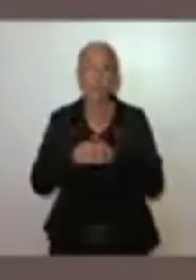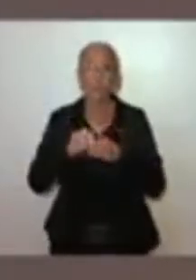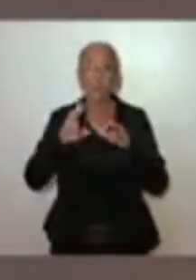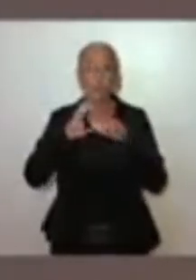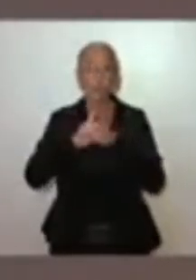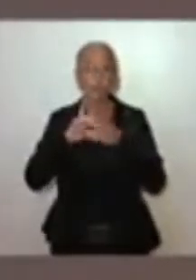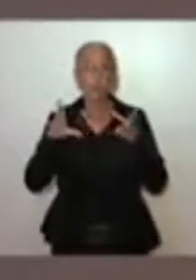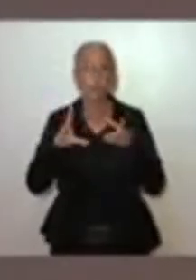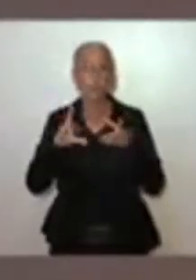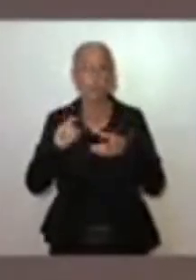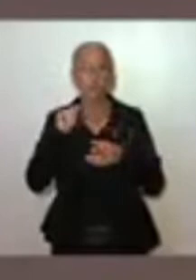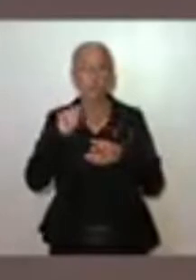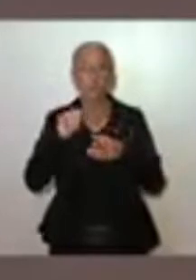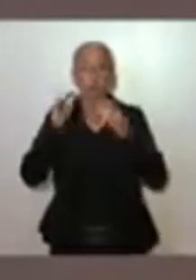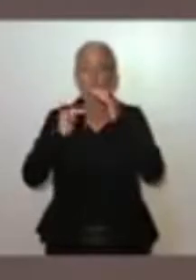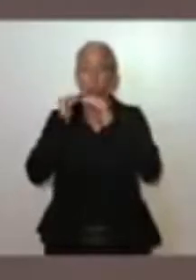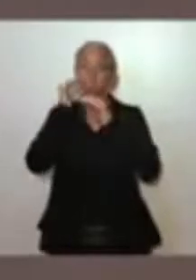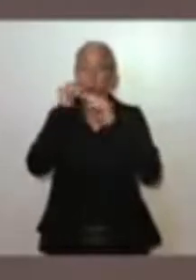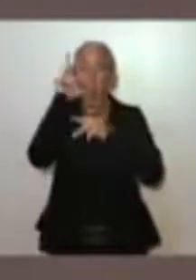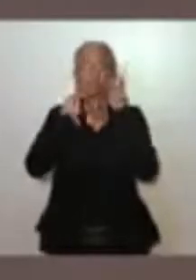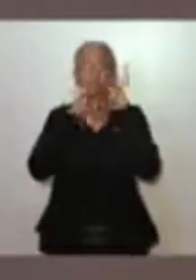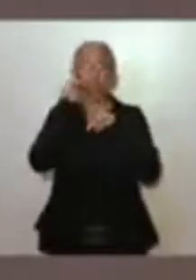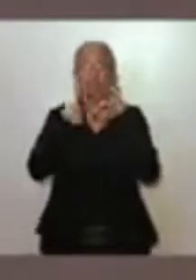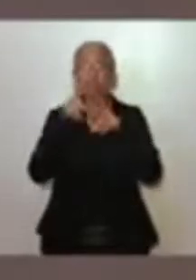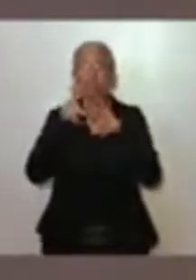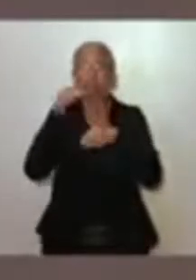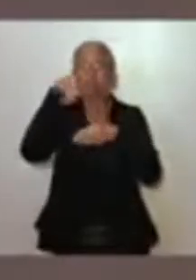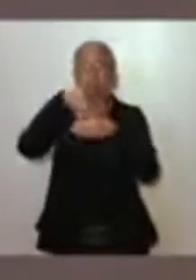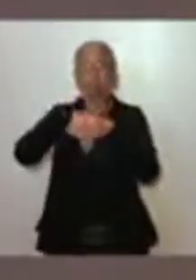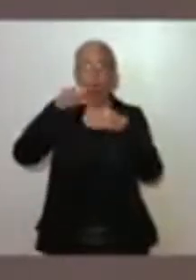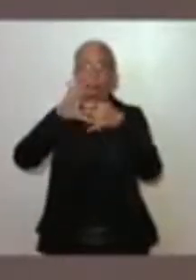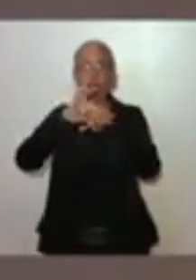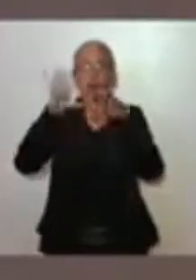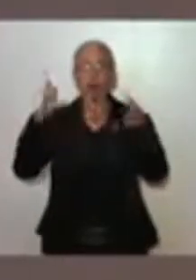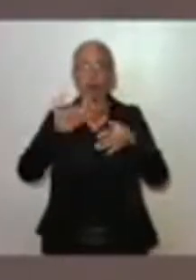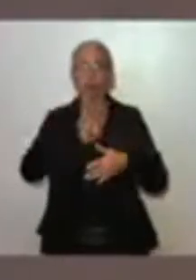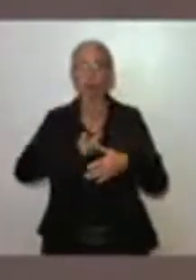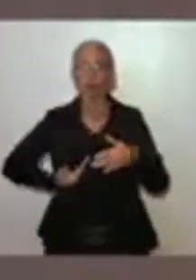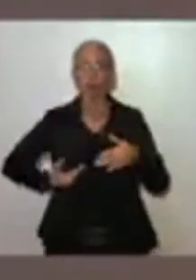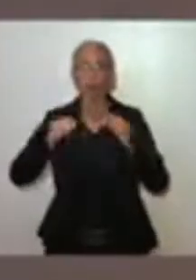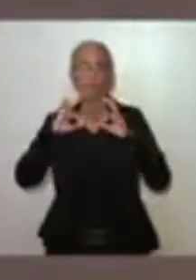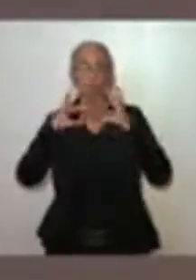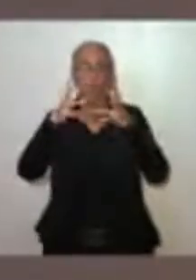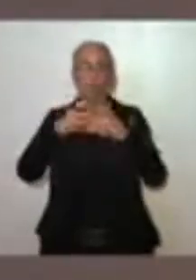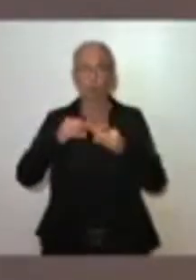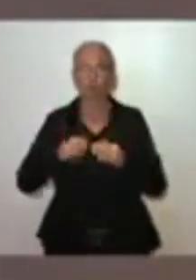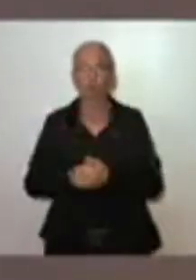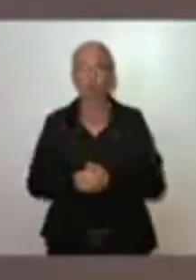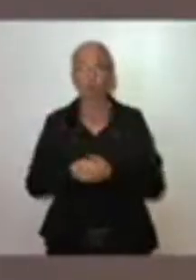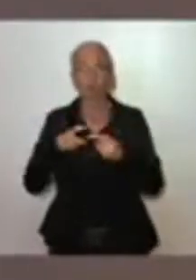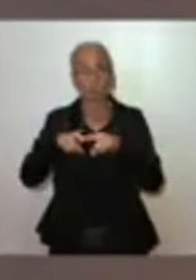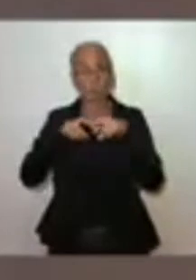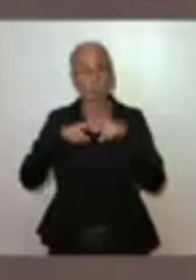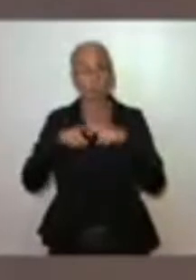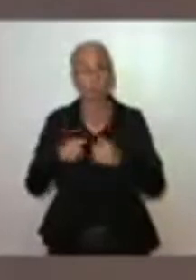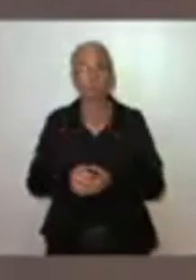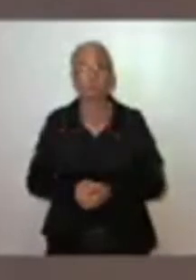democracia pressupõe soberania Popular eleições livres e Governo da maioria porém